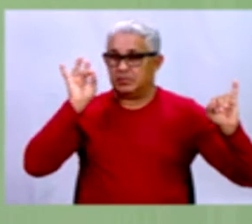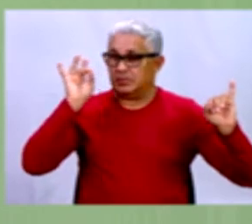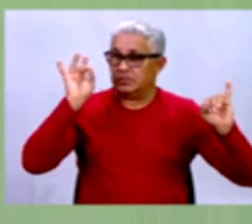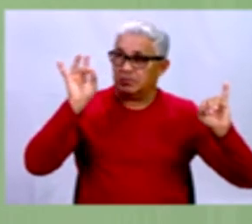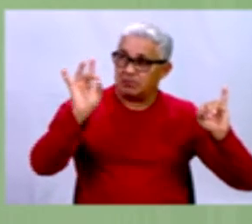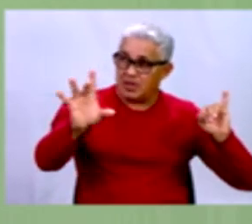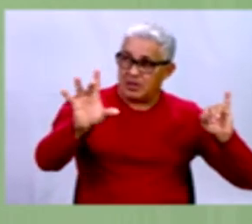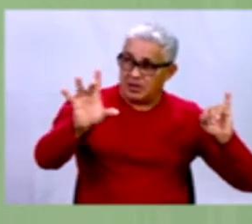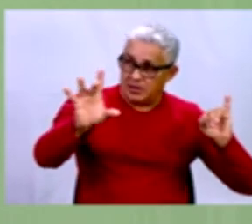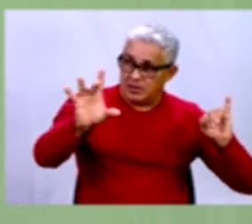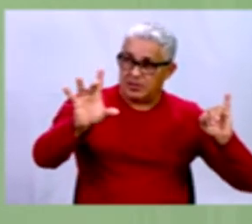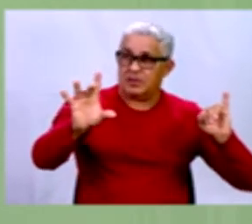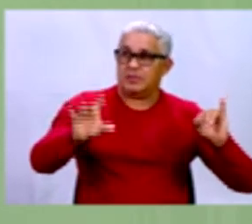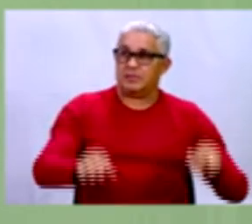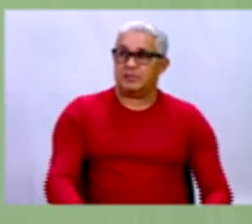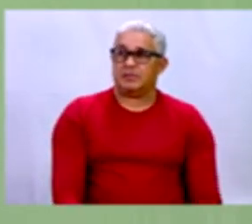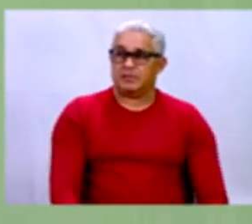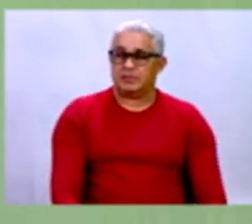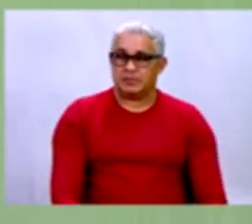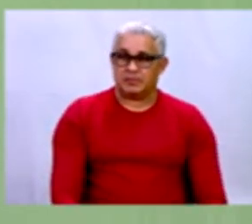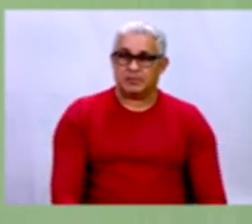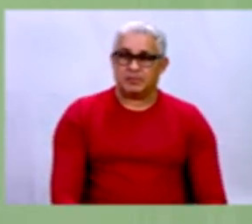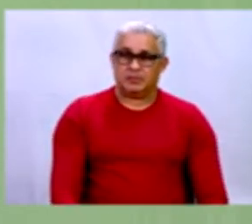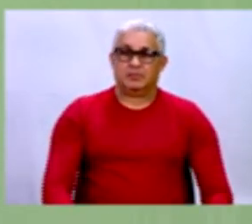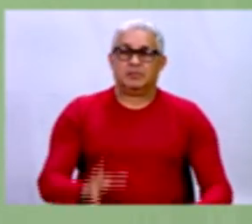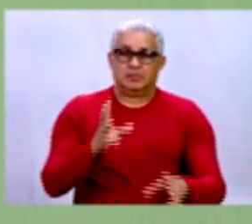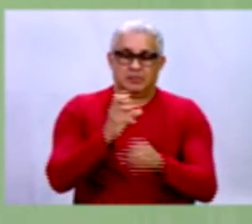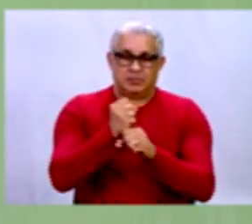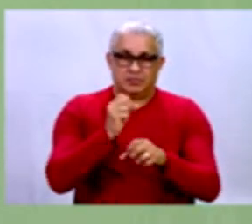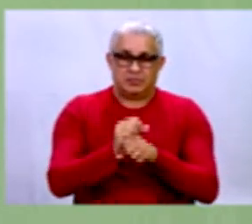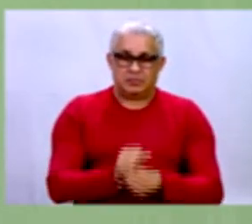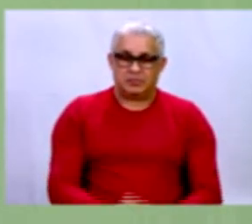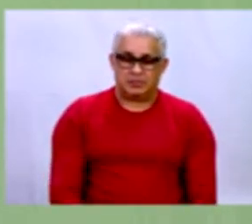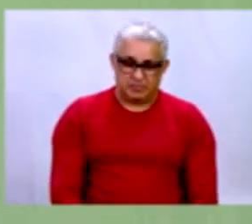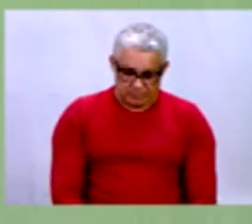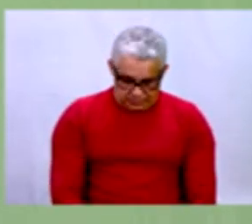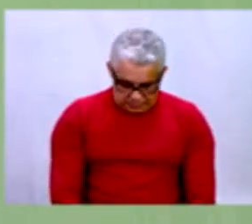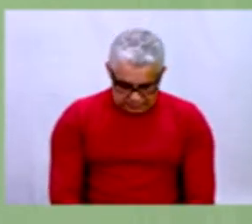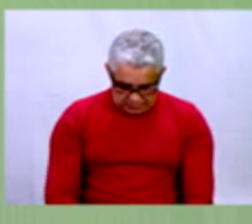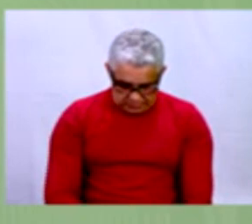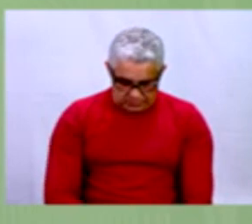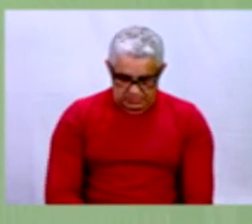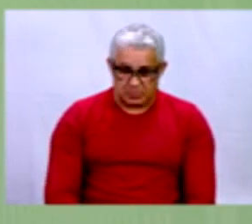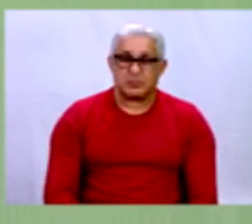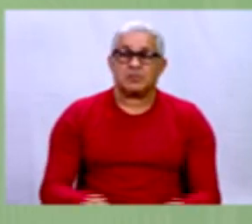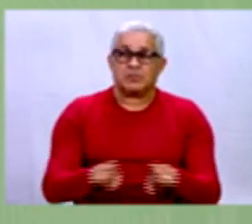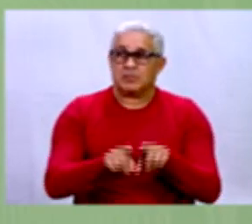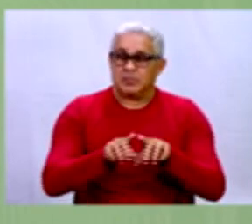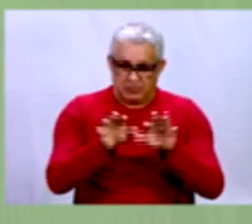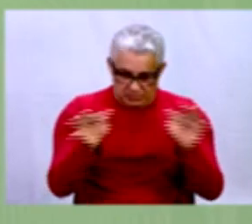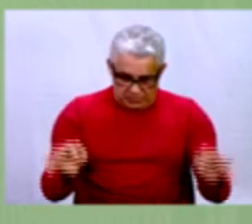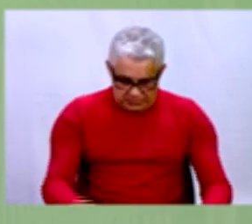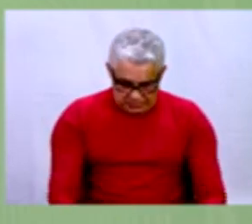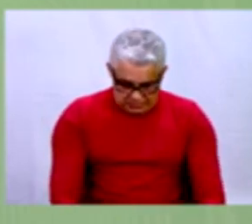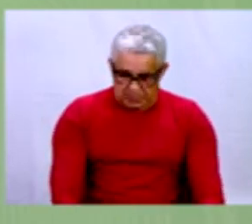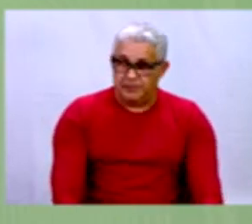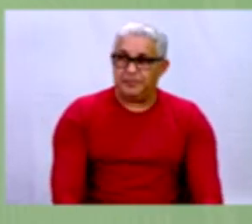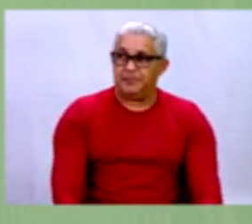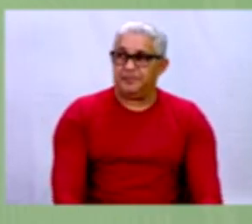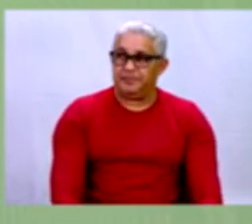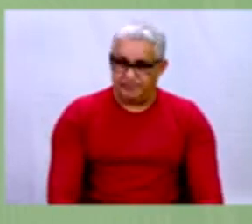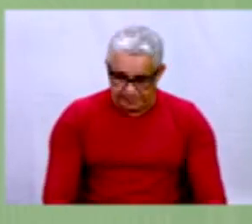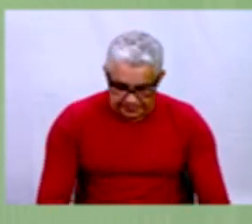6.721,69, e vamos transportar ele lá para a próxima fórmula, que também é muito simples, tá? O meu S, que é o meu